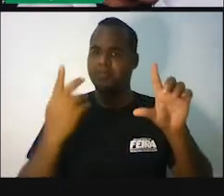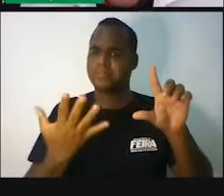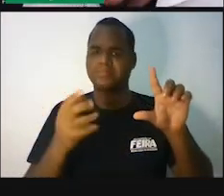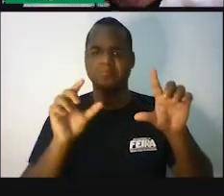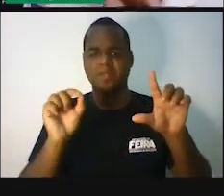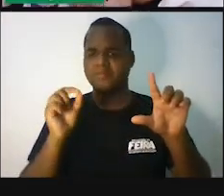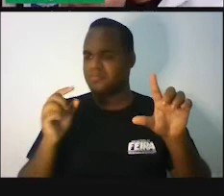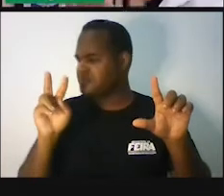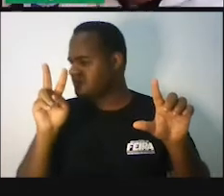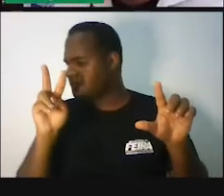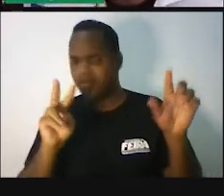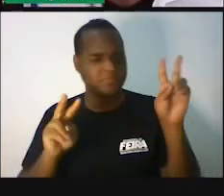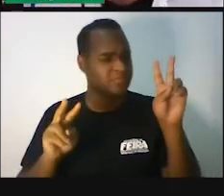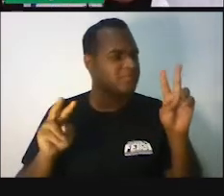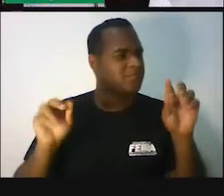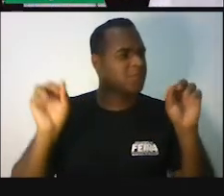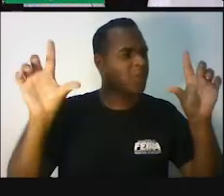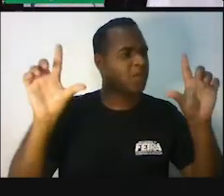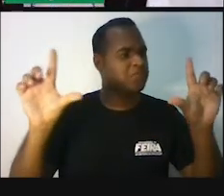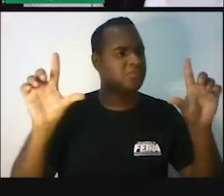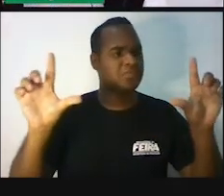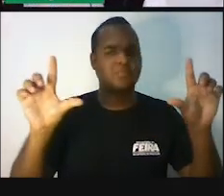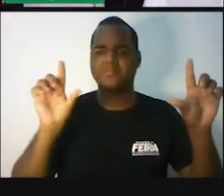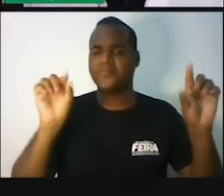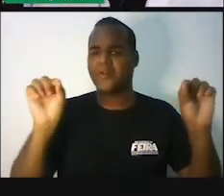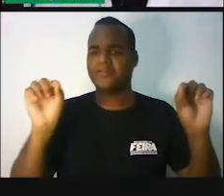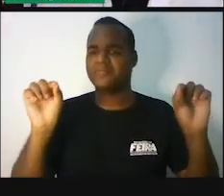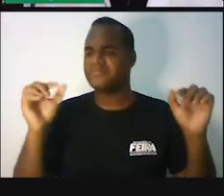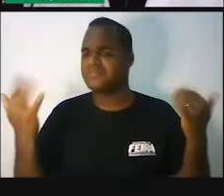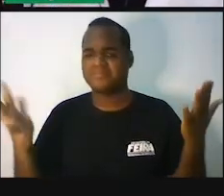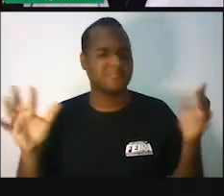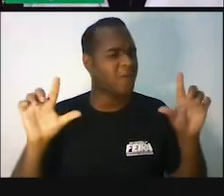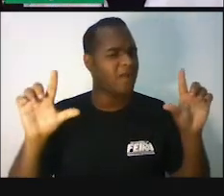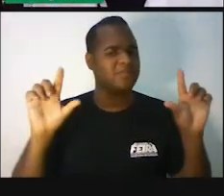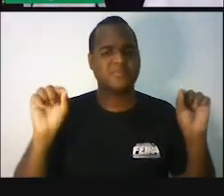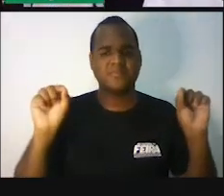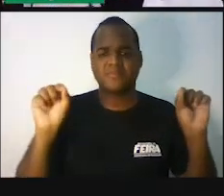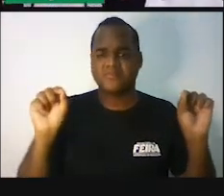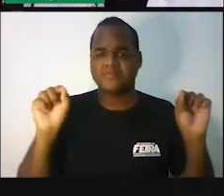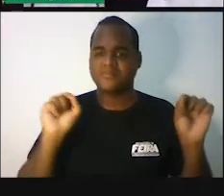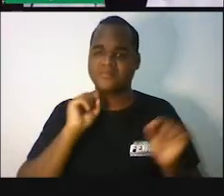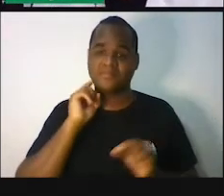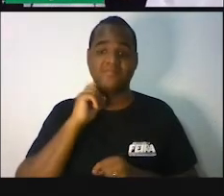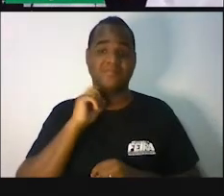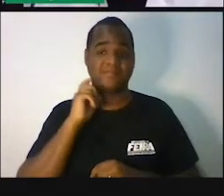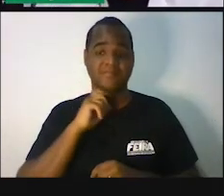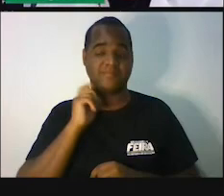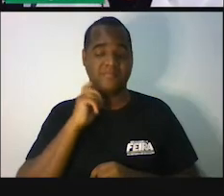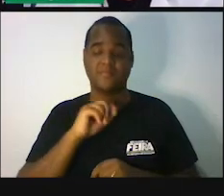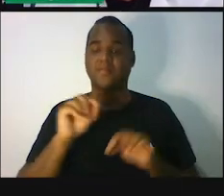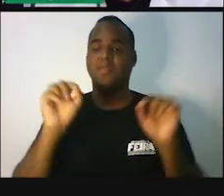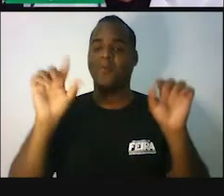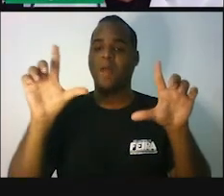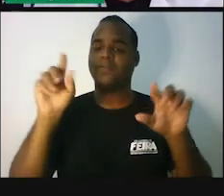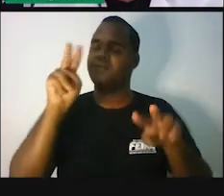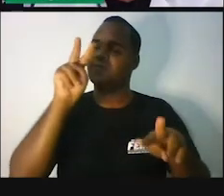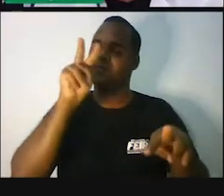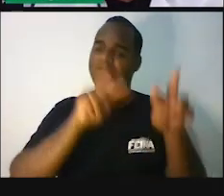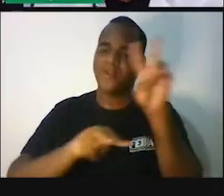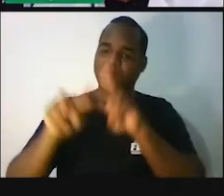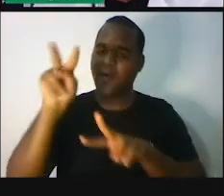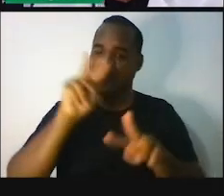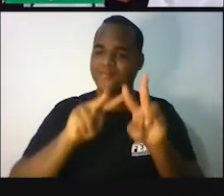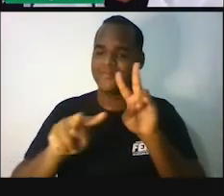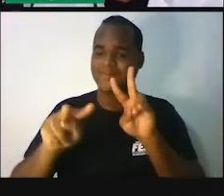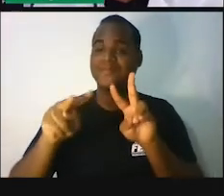tem quadro aí atrás do senhor? Tem o cartaz da secretaria. E aí é o nosso quadro virtual. Olha